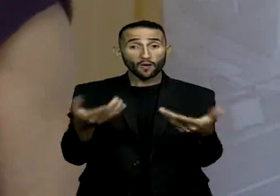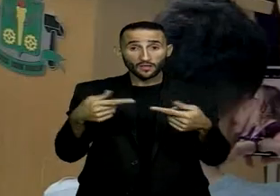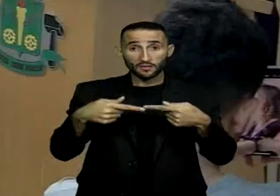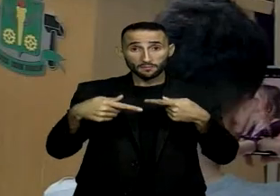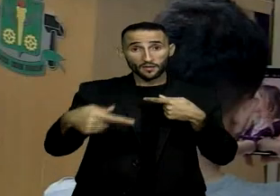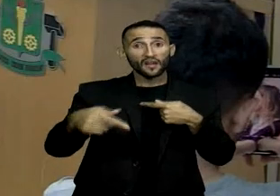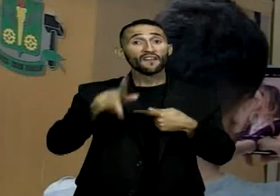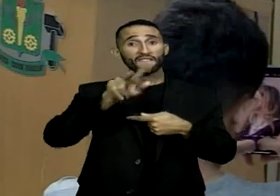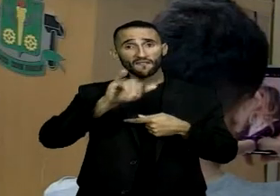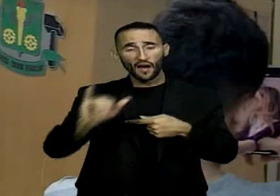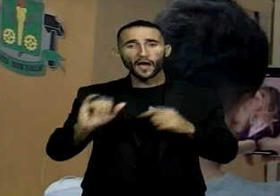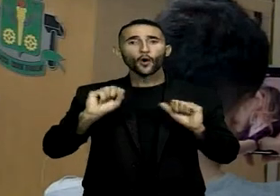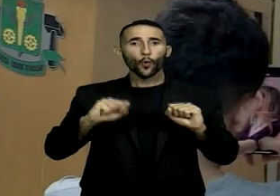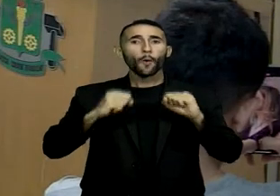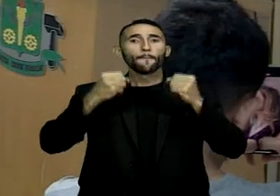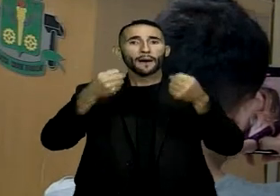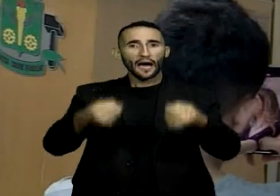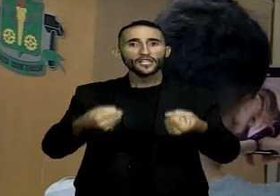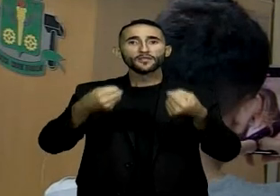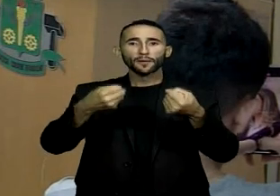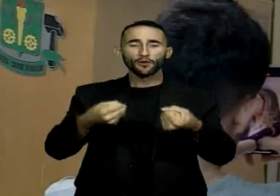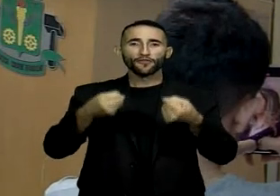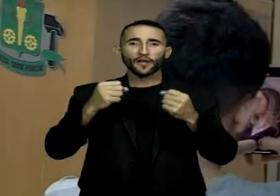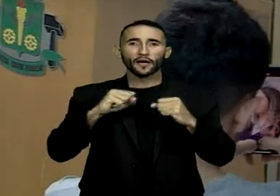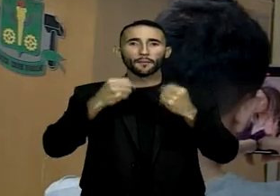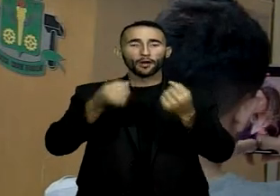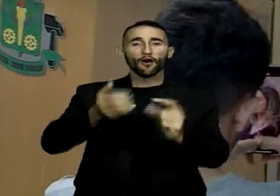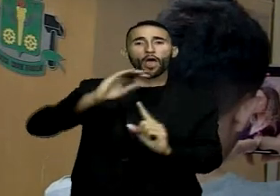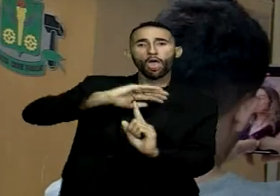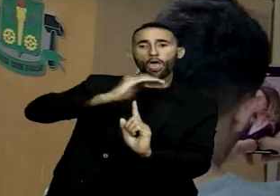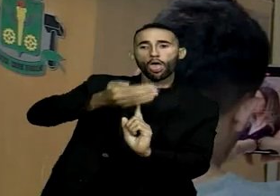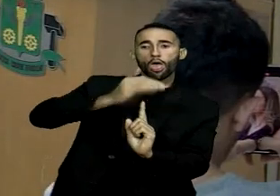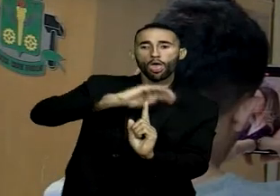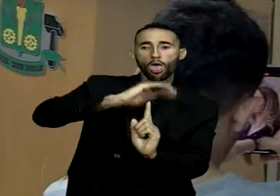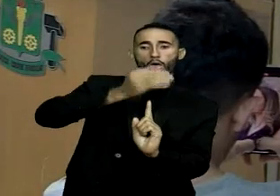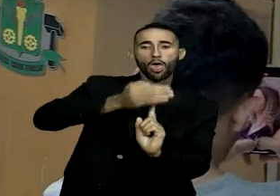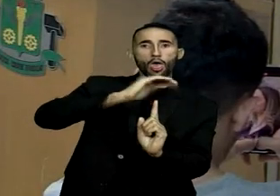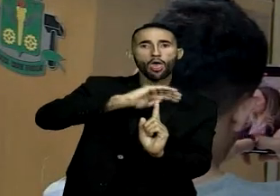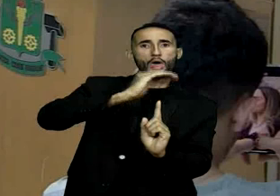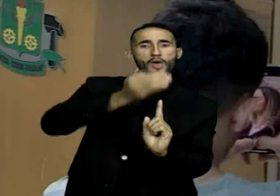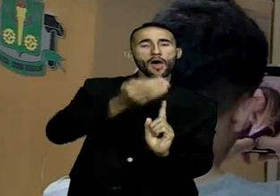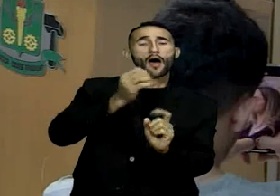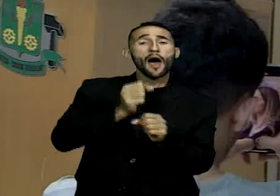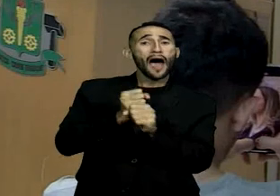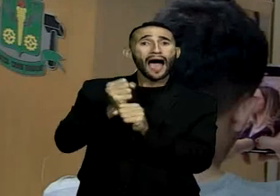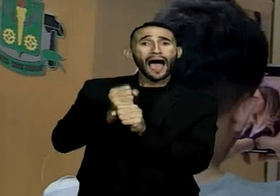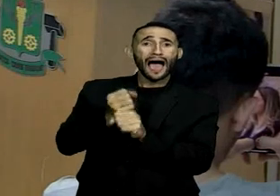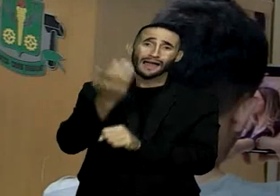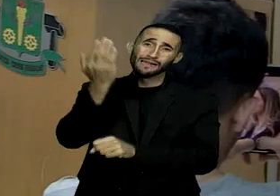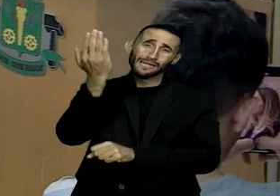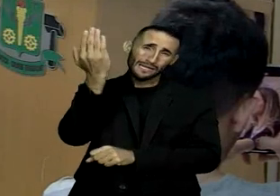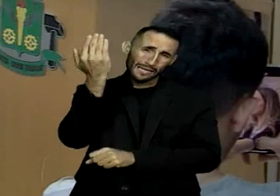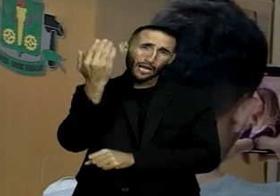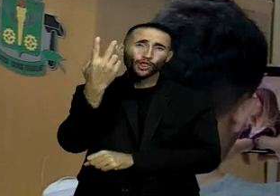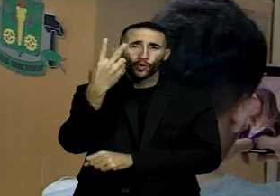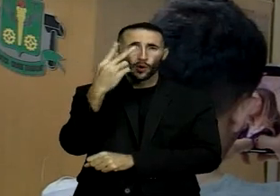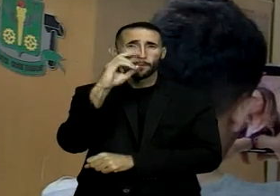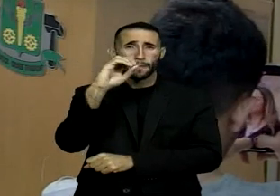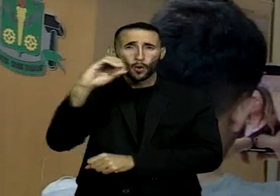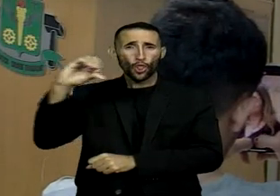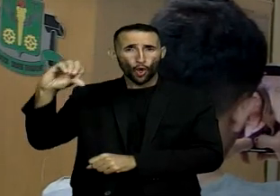foi instalada no município de Osasco em 2009, quando eu trouxe, essa discussão para casa, na minha